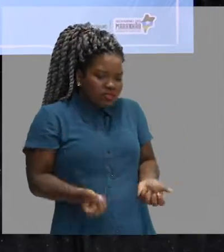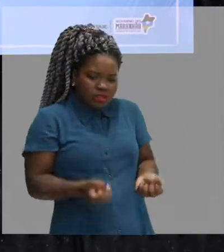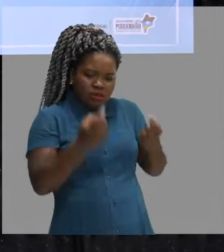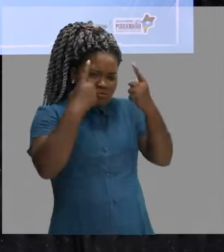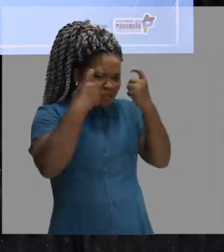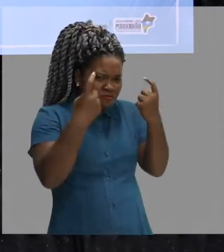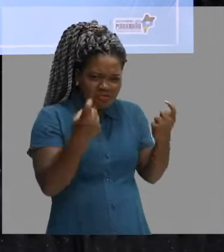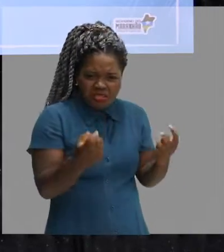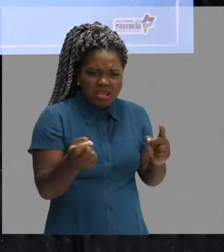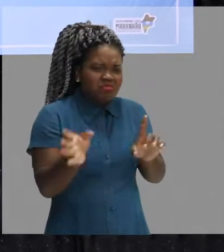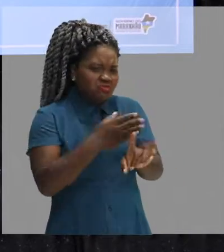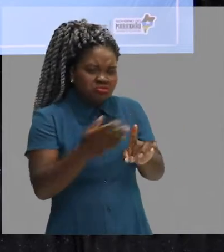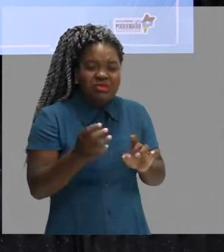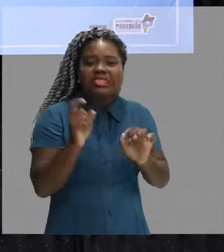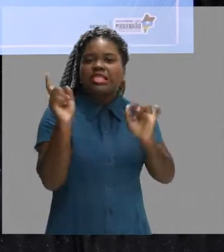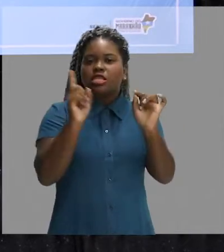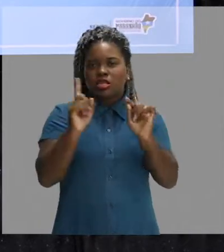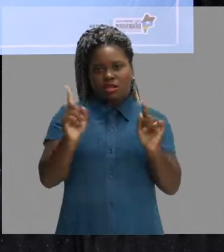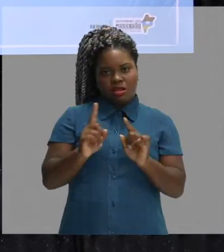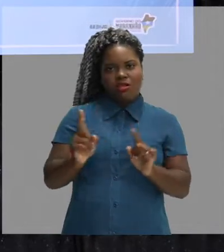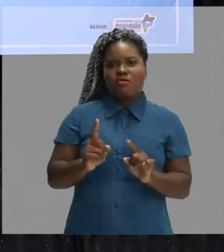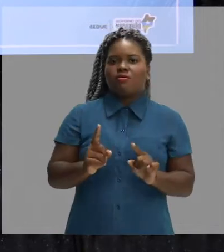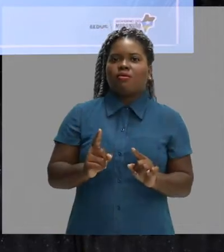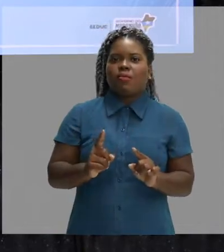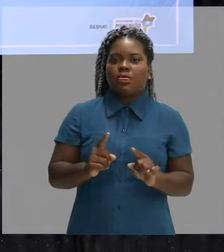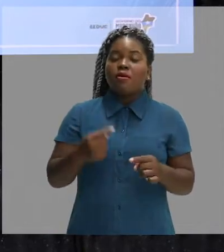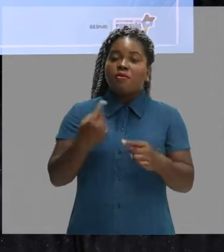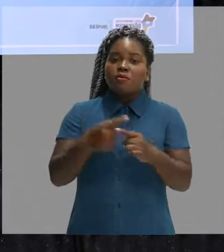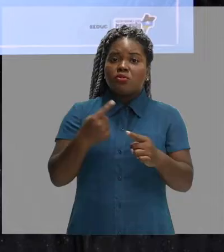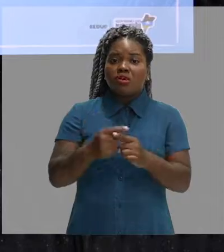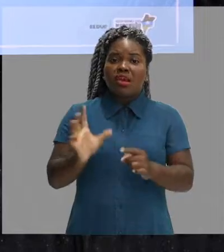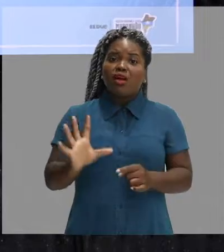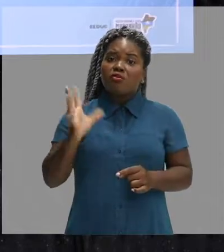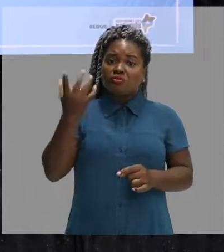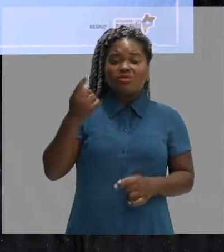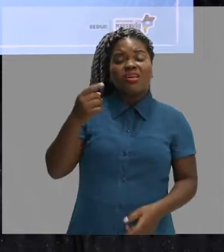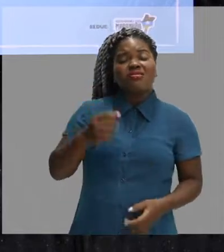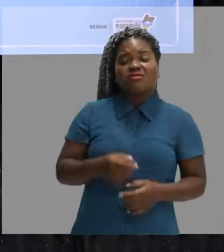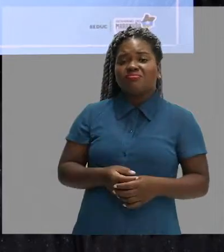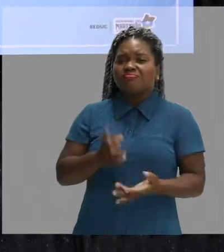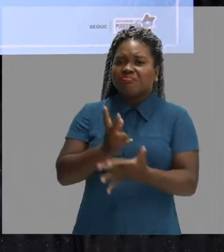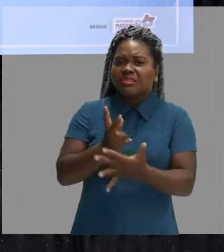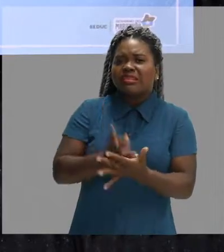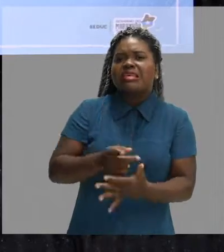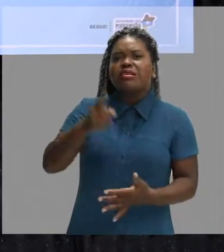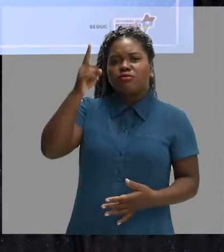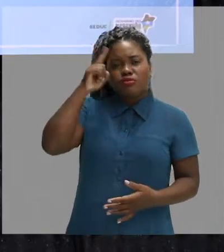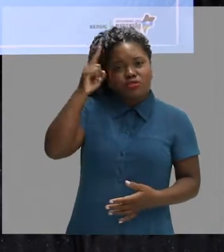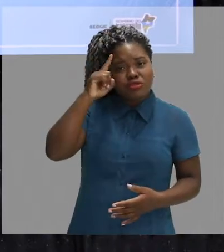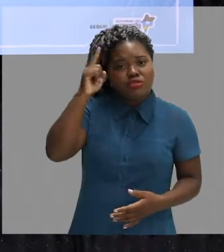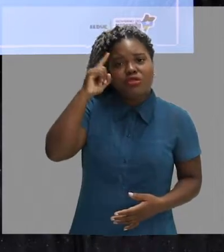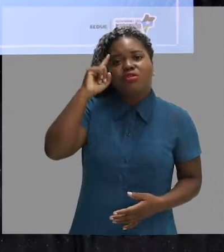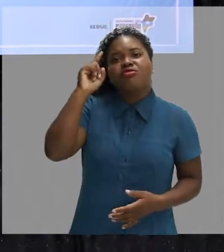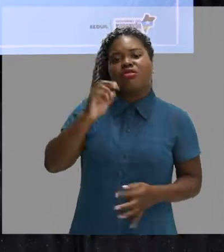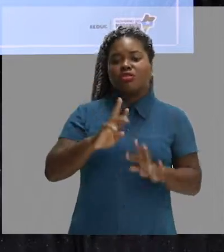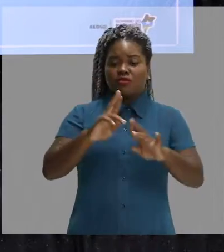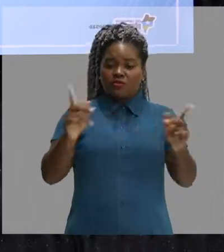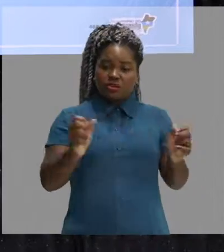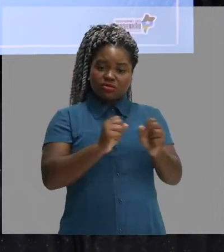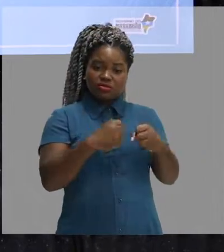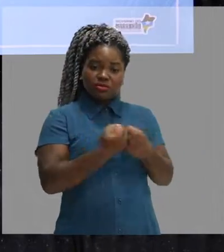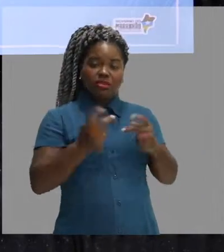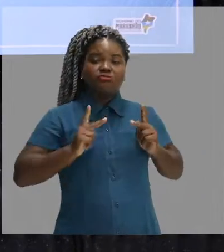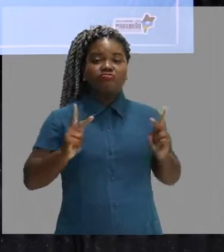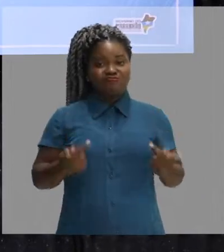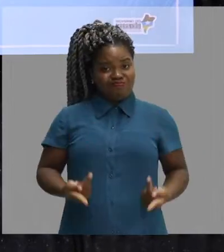violência, mas porque é algo presente de forma rotineira, frequente no cotidiano das diferentes sociedades